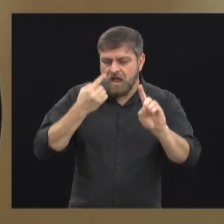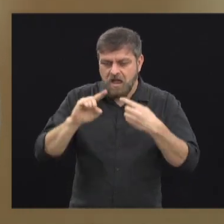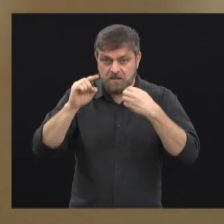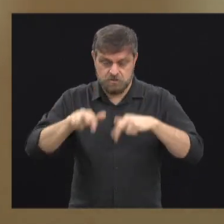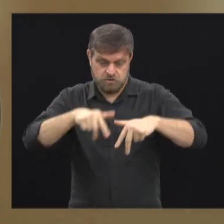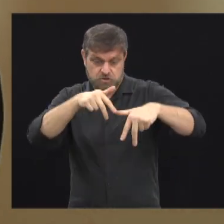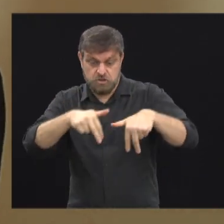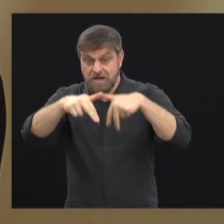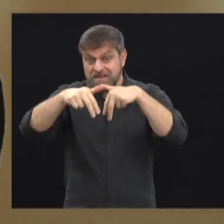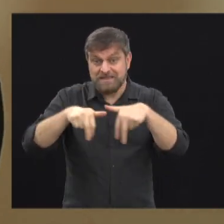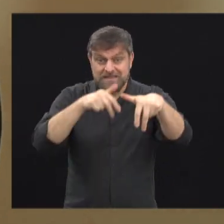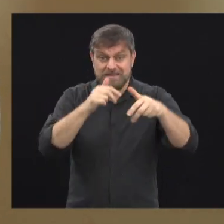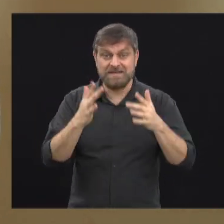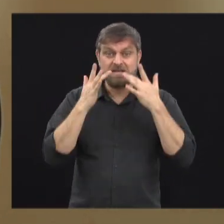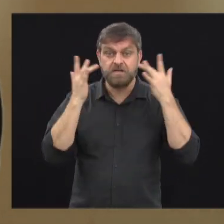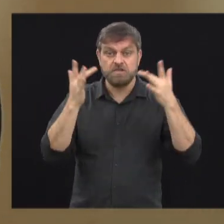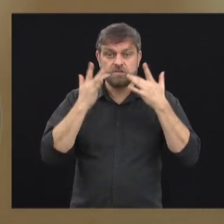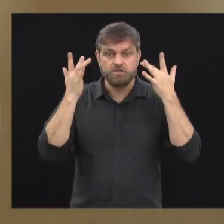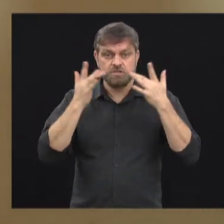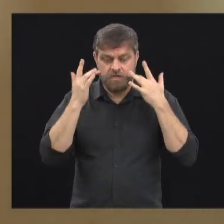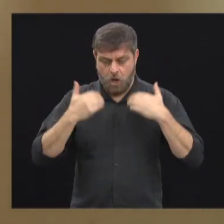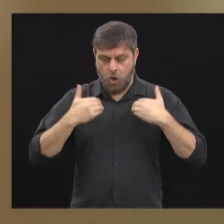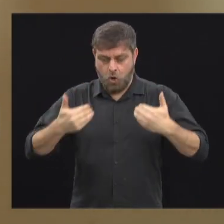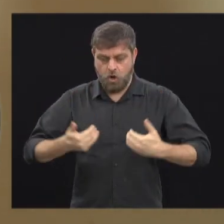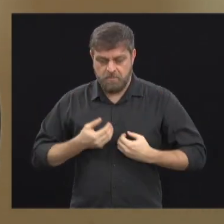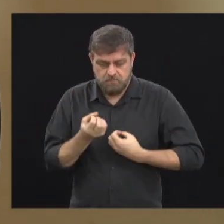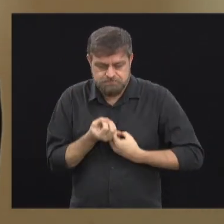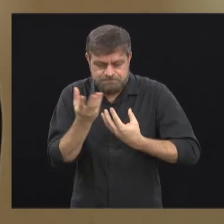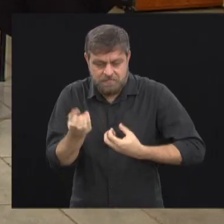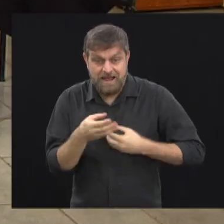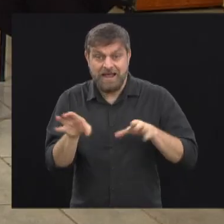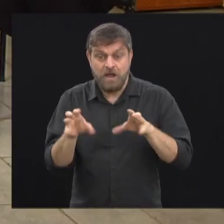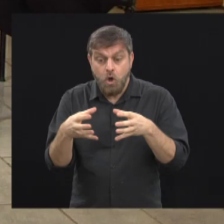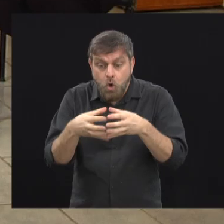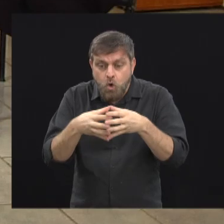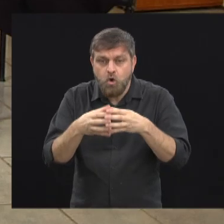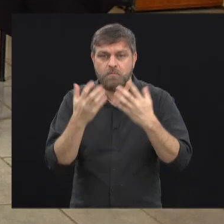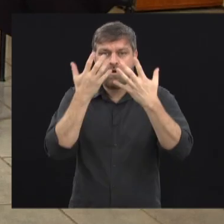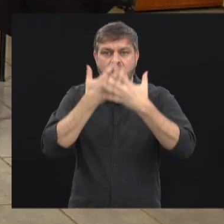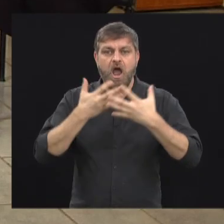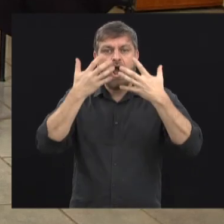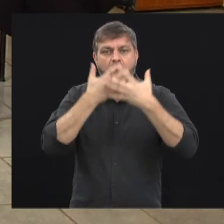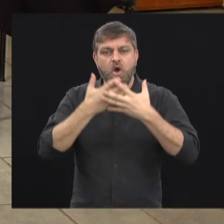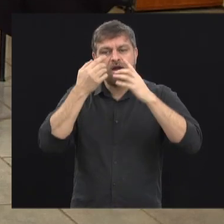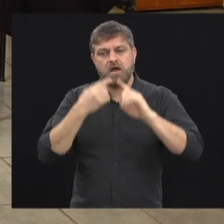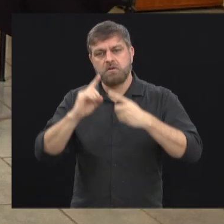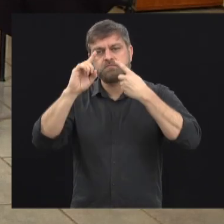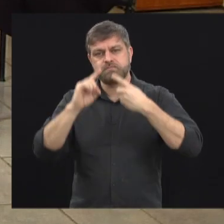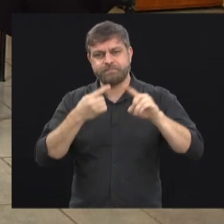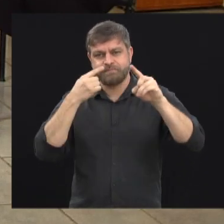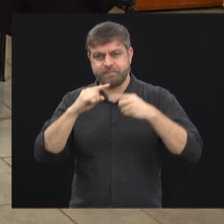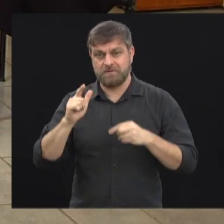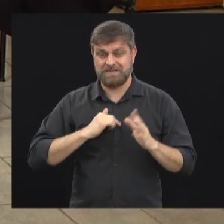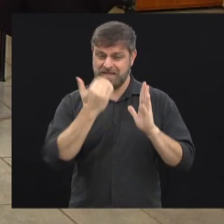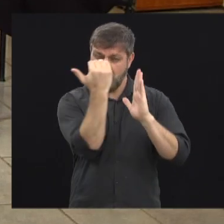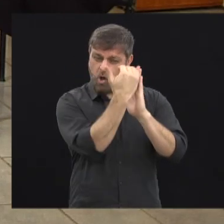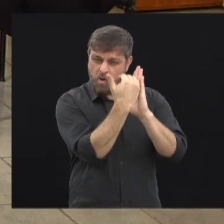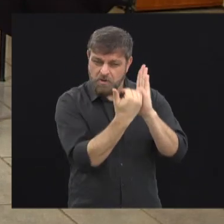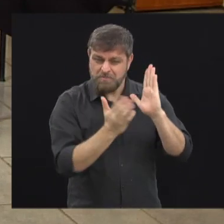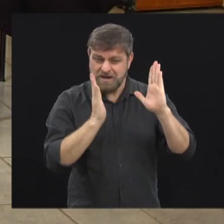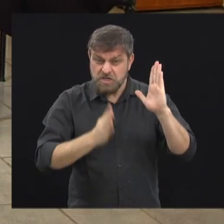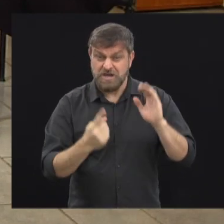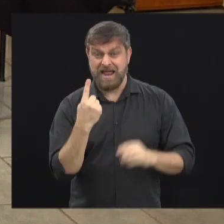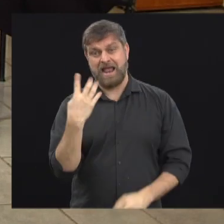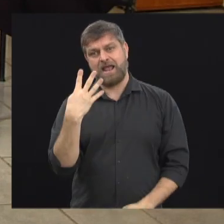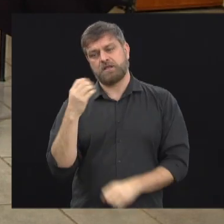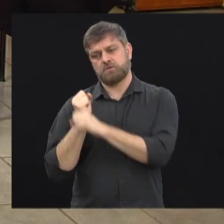dança, teatro, expressão corporal e o coral. Esse é um programa que acontece já há